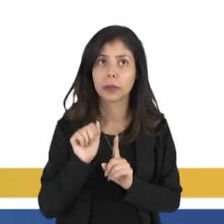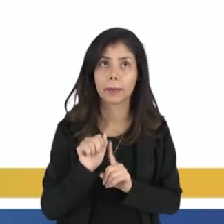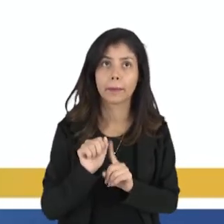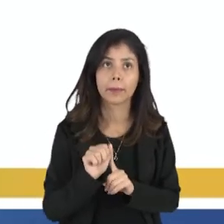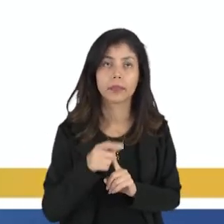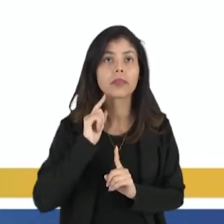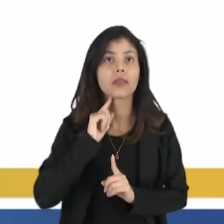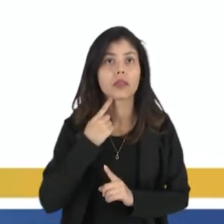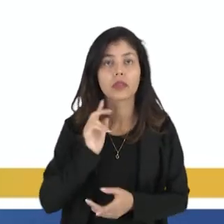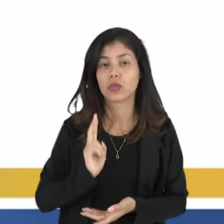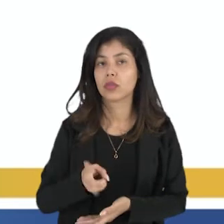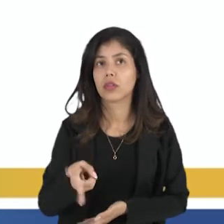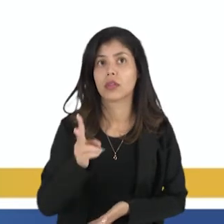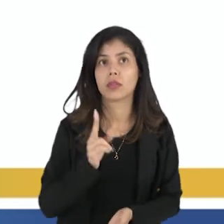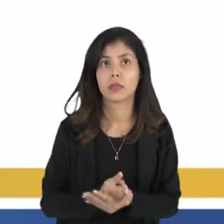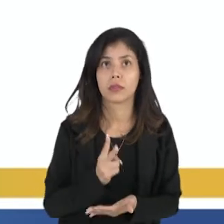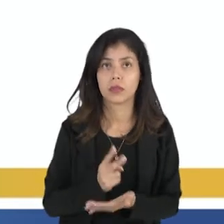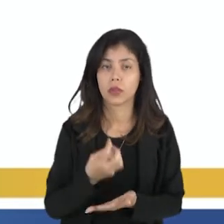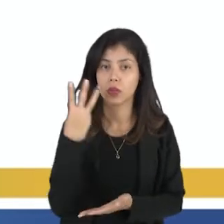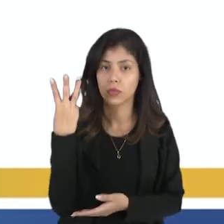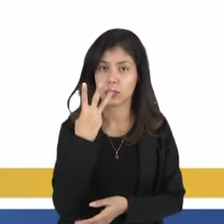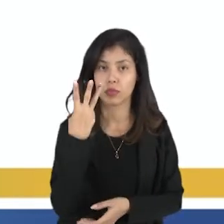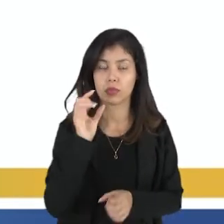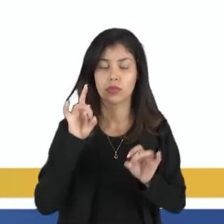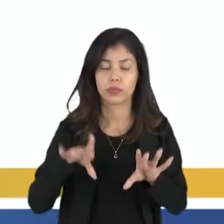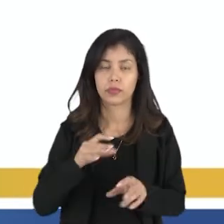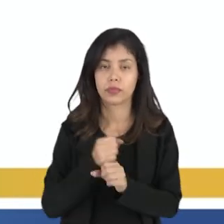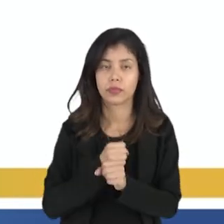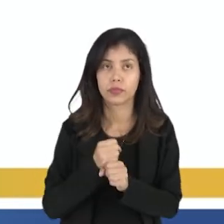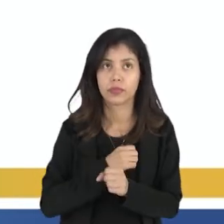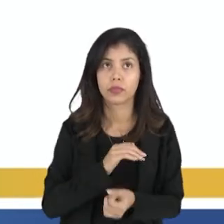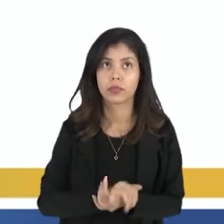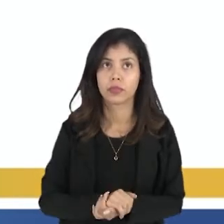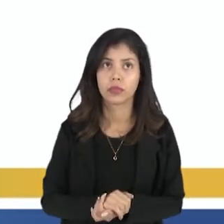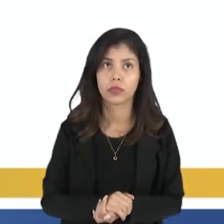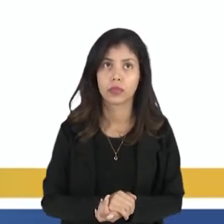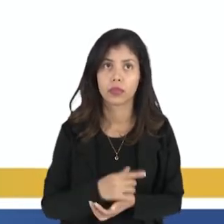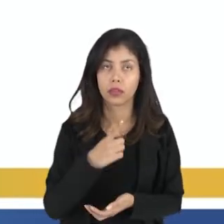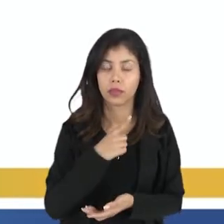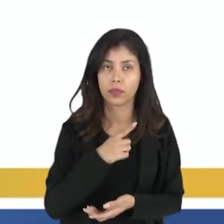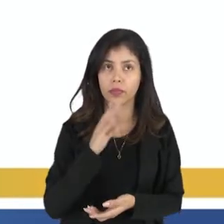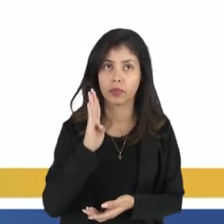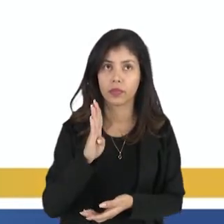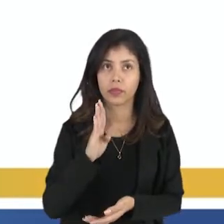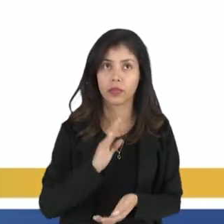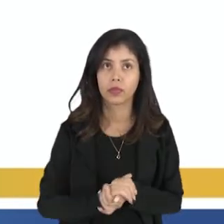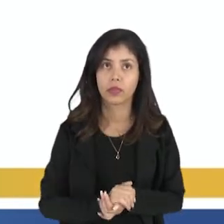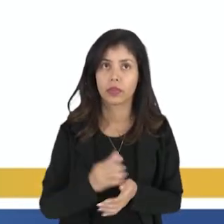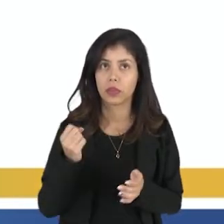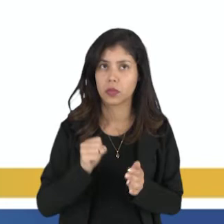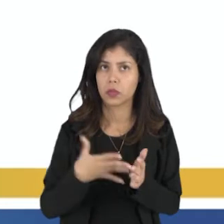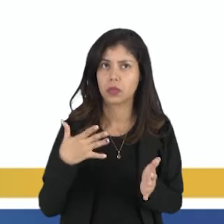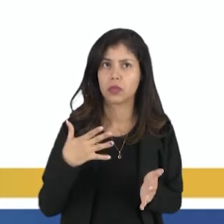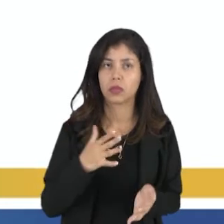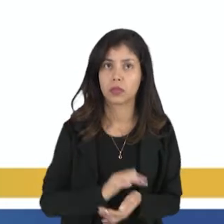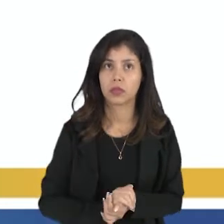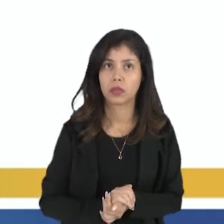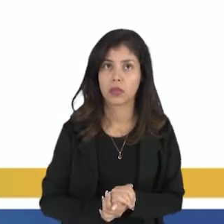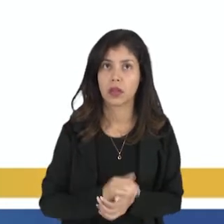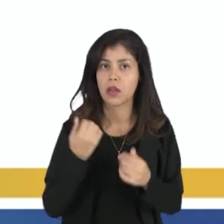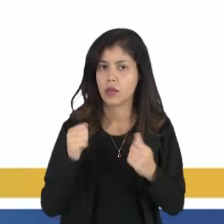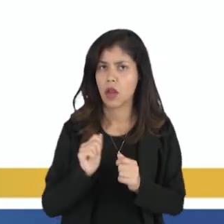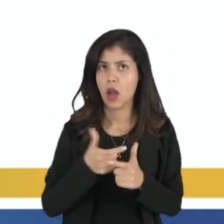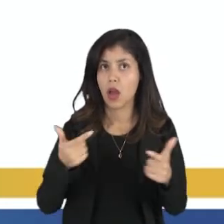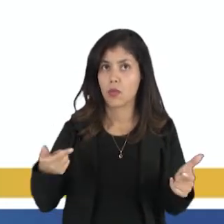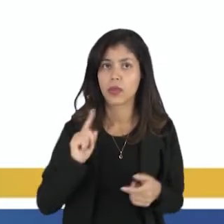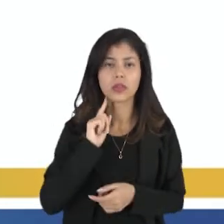A. A poluição permaneceu a mesma nos últimos 3 anos. Letra B. Houve muita comoção devido